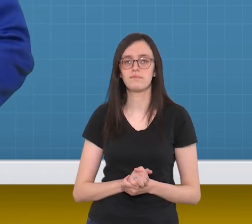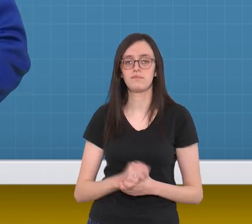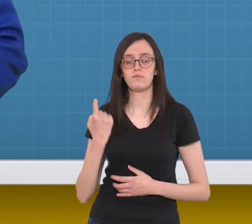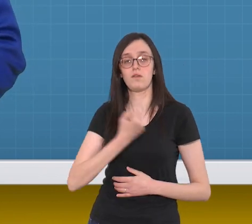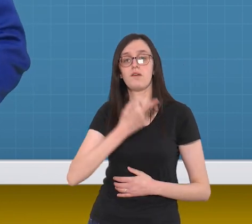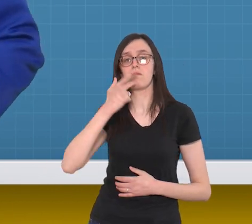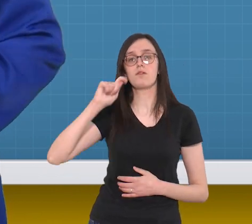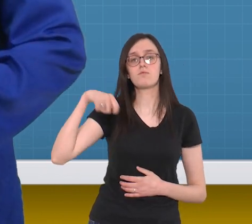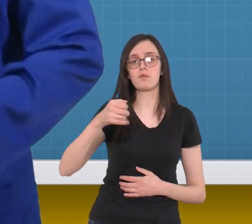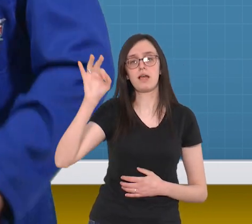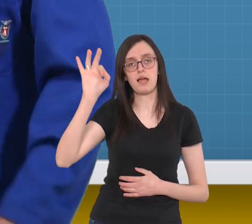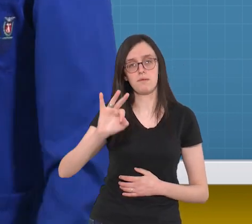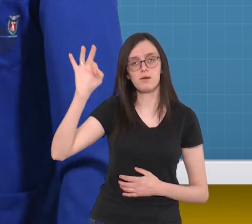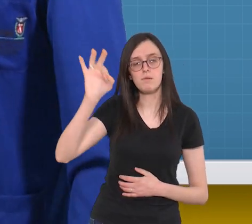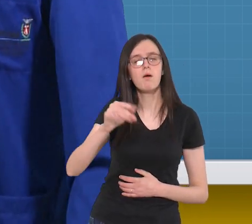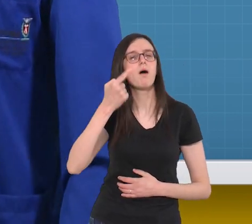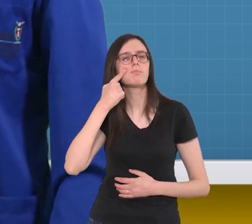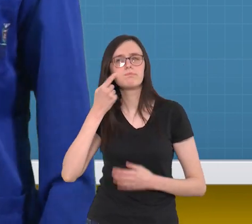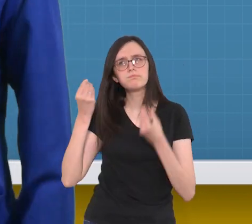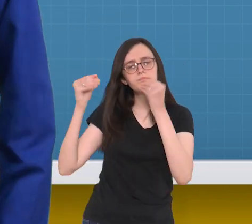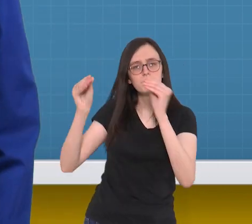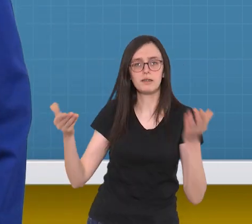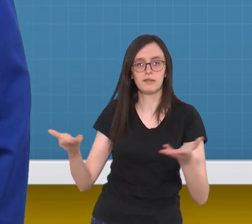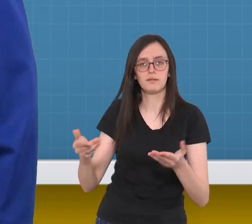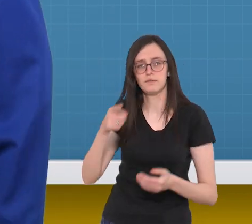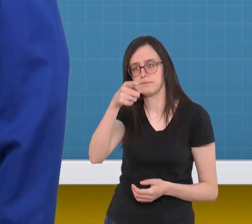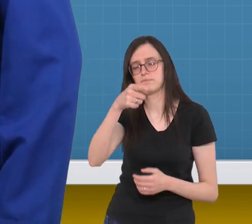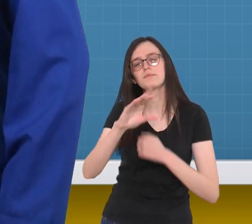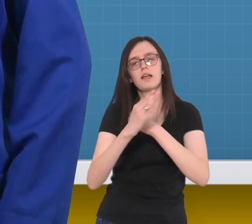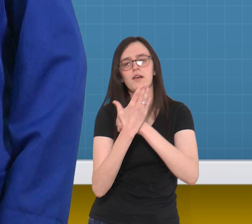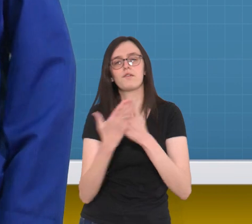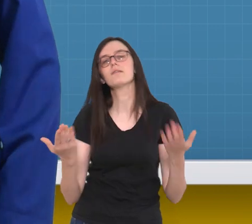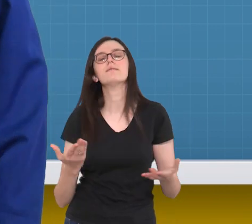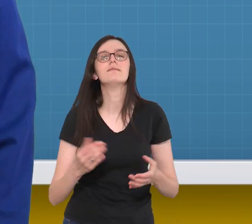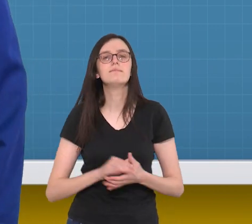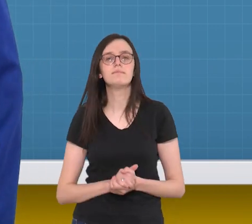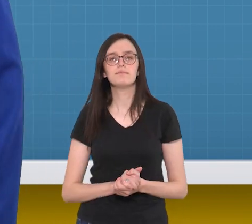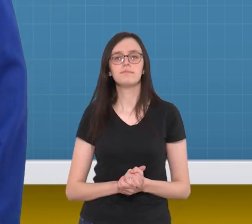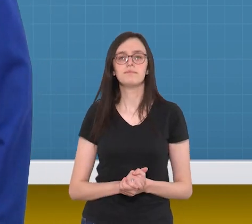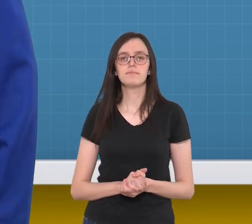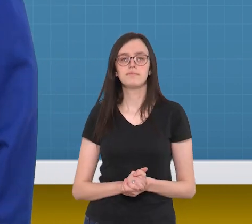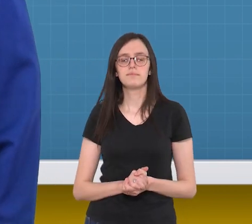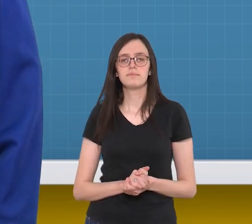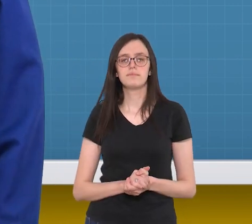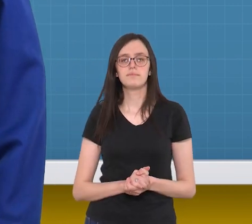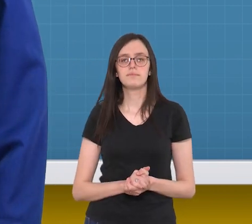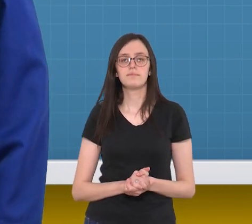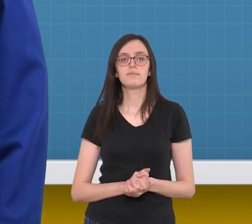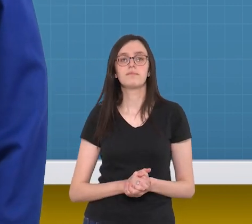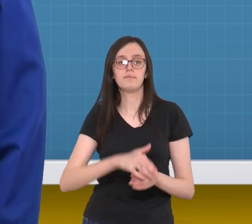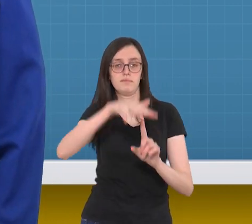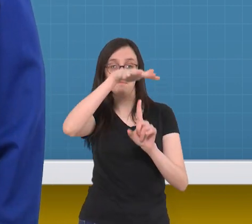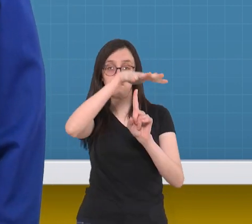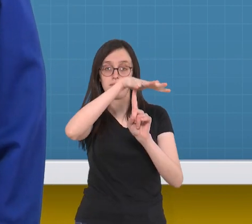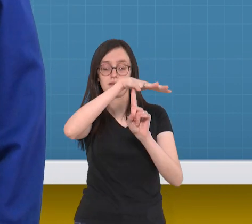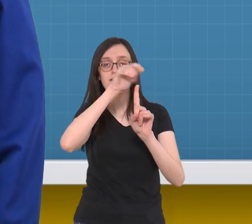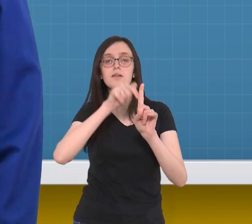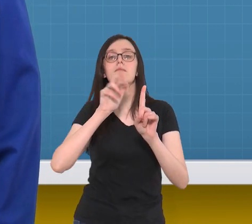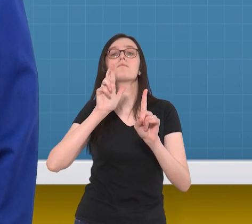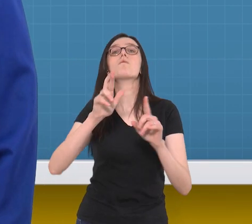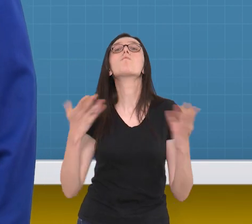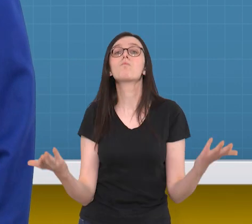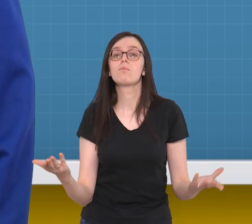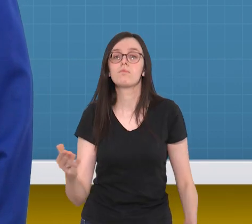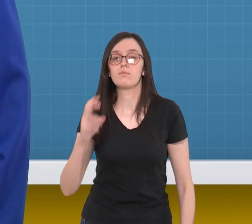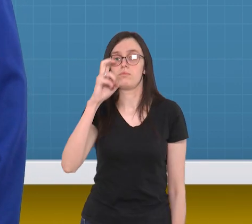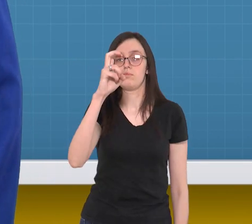estamos falando de porcentagem, senhor Giz, registra aí para mim no quadro. Me ajuda nisso. Coloca aí, o Paraná